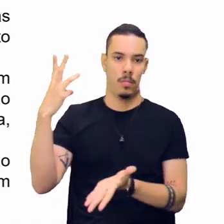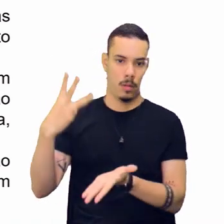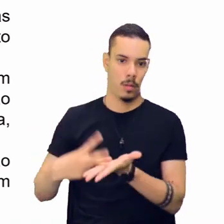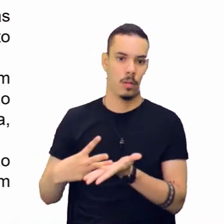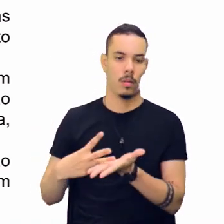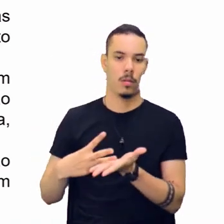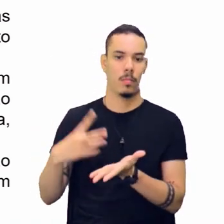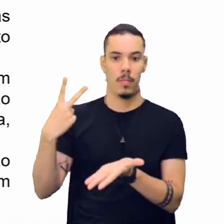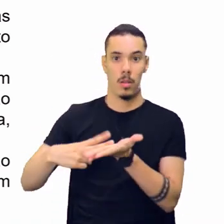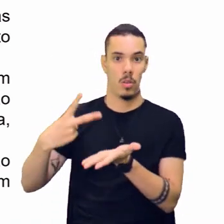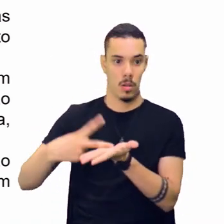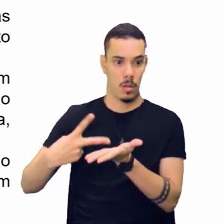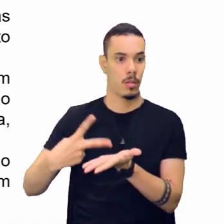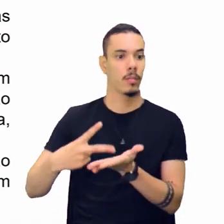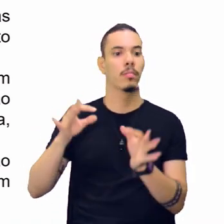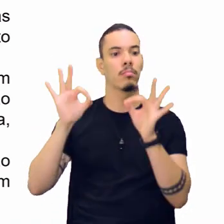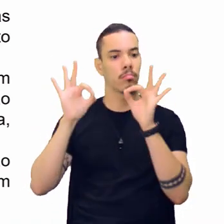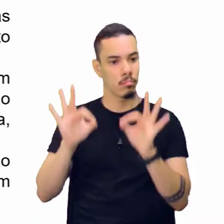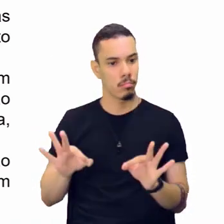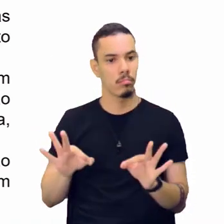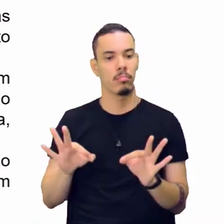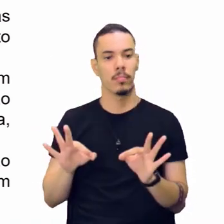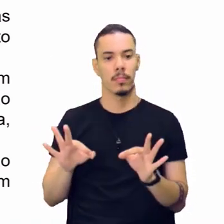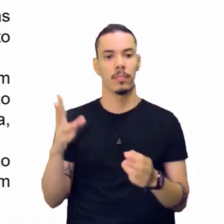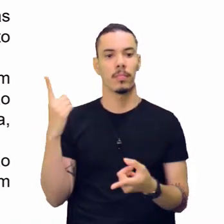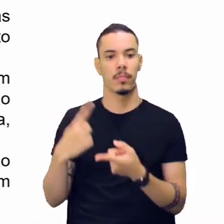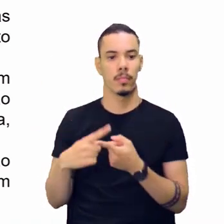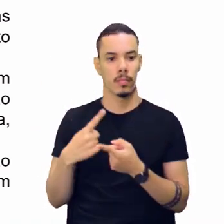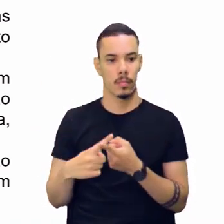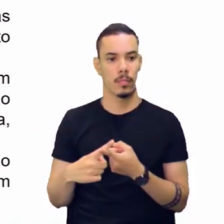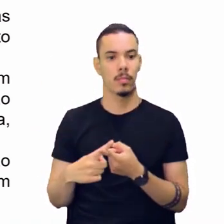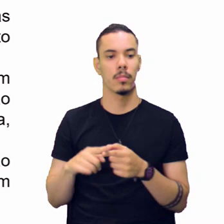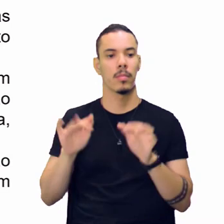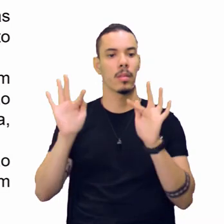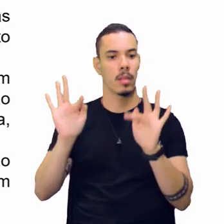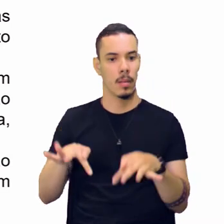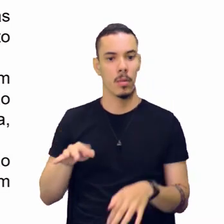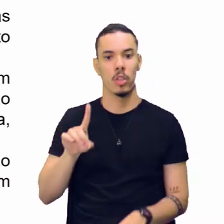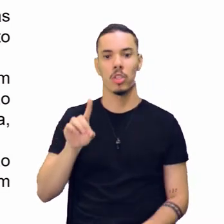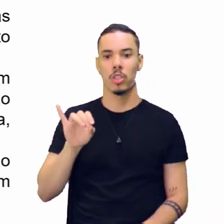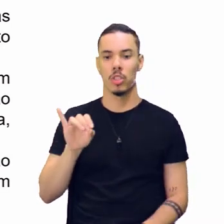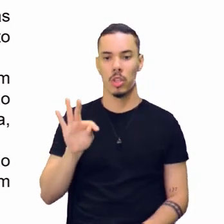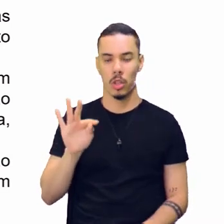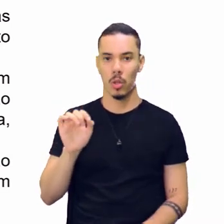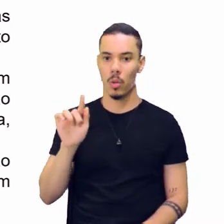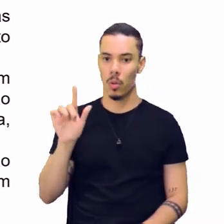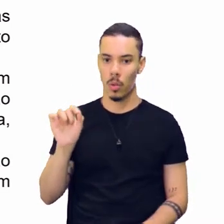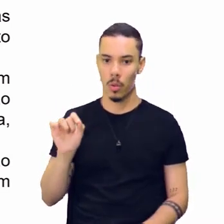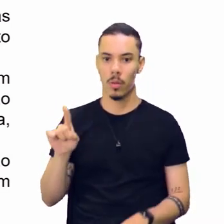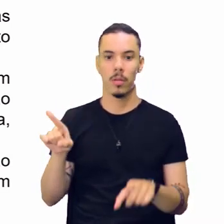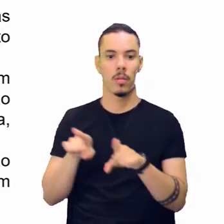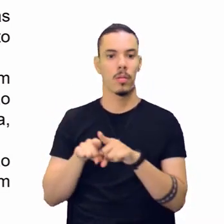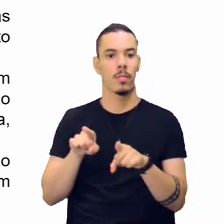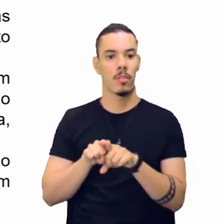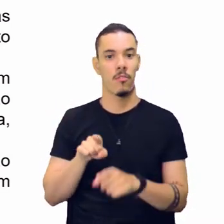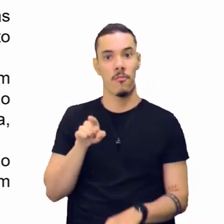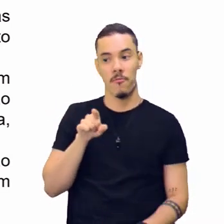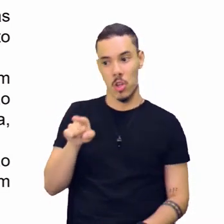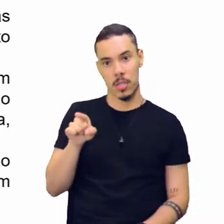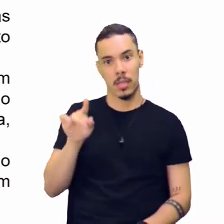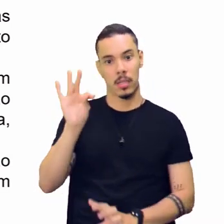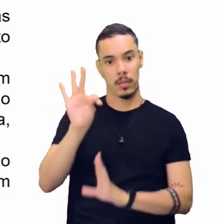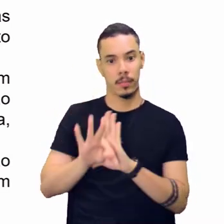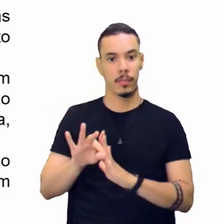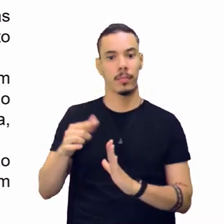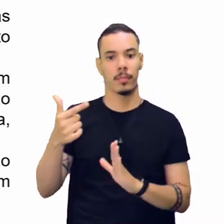paroxítona, está corretamente acentuada porque ela terminou em ditongo. E você, do texto 2, é uma